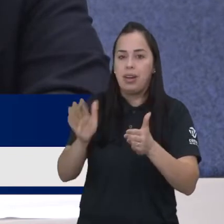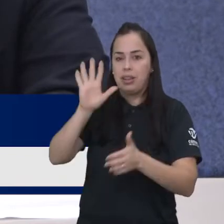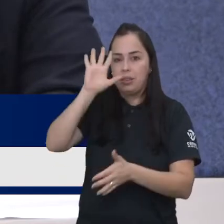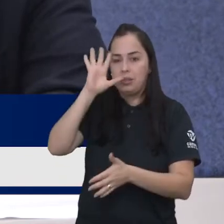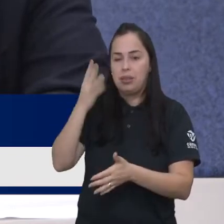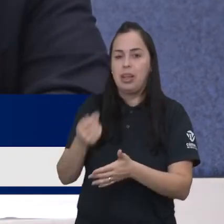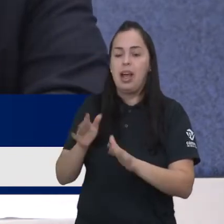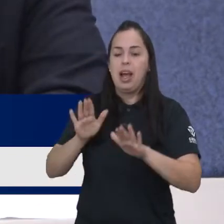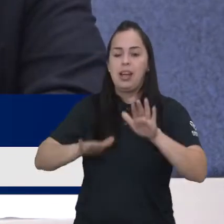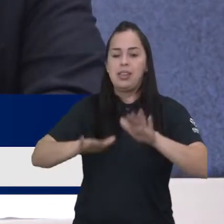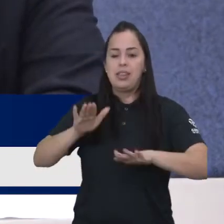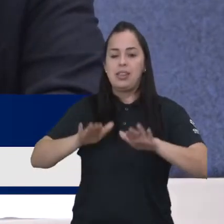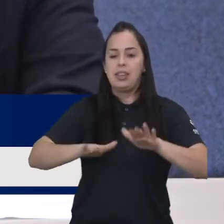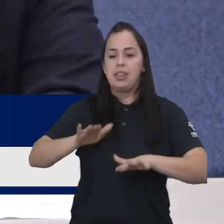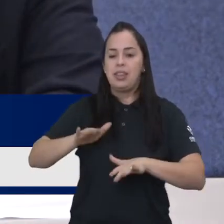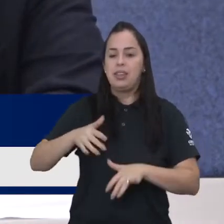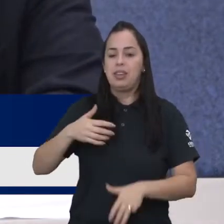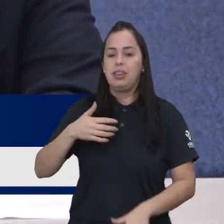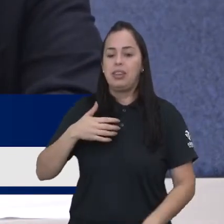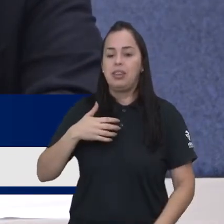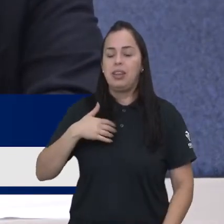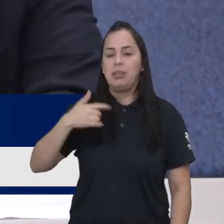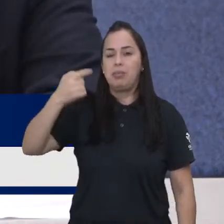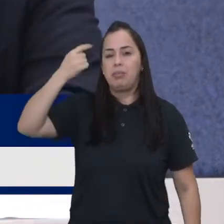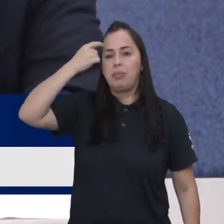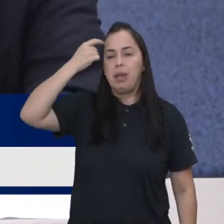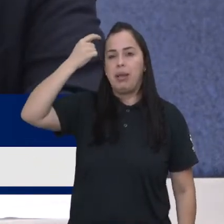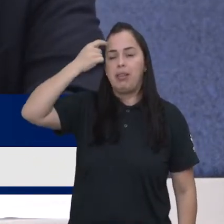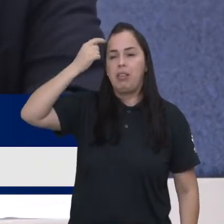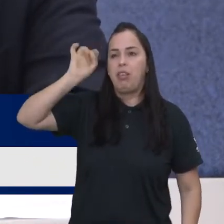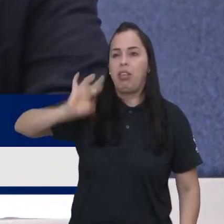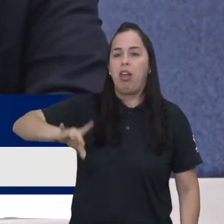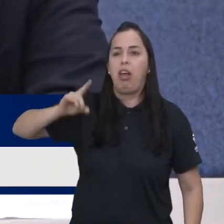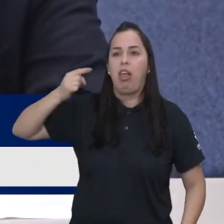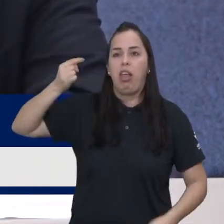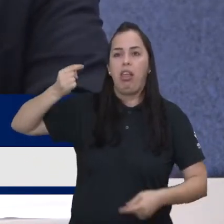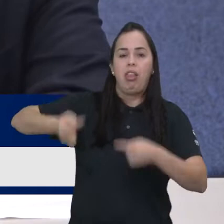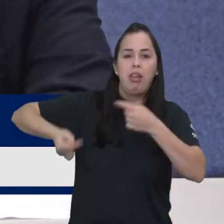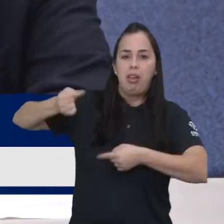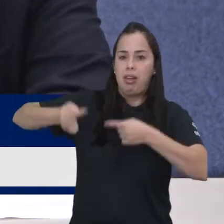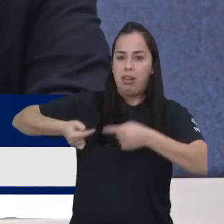até cansada, muitas vezes, de partidarização, politização,